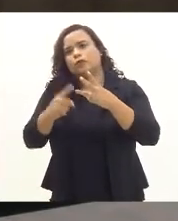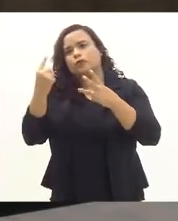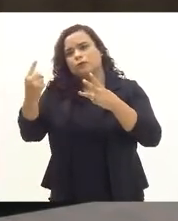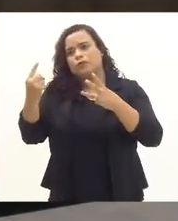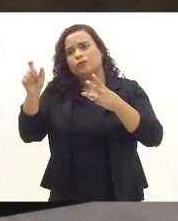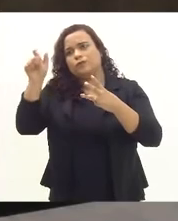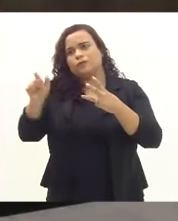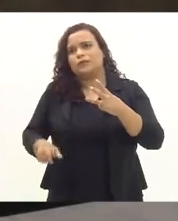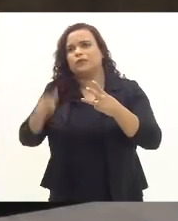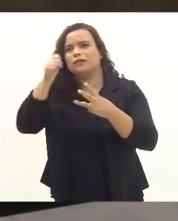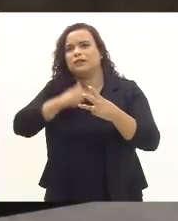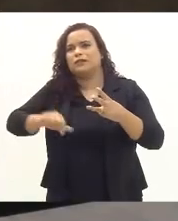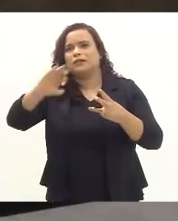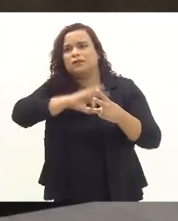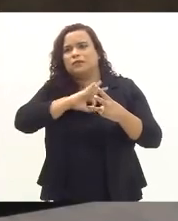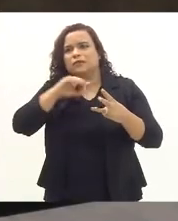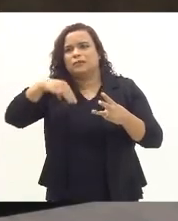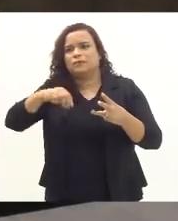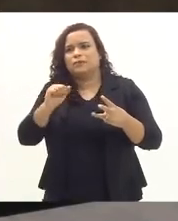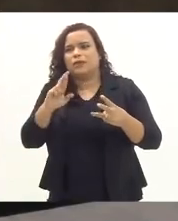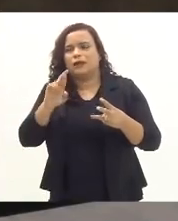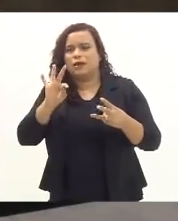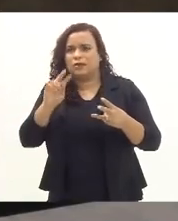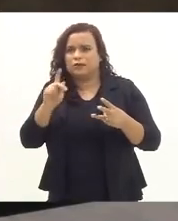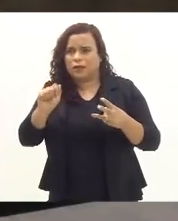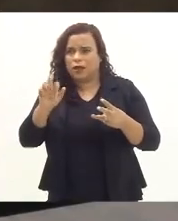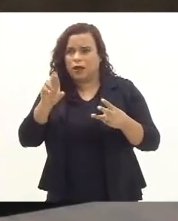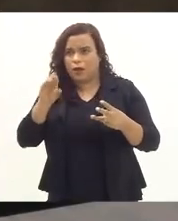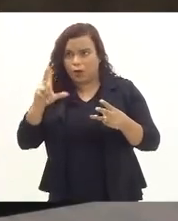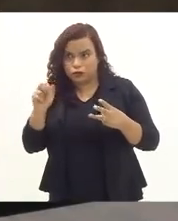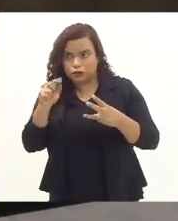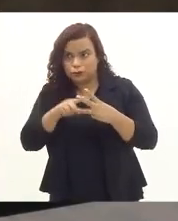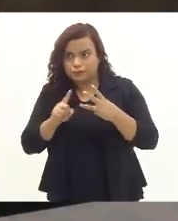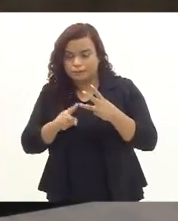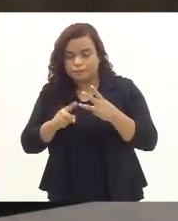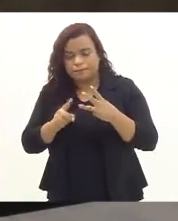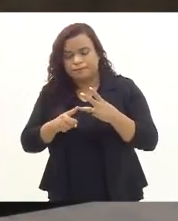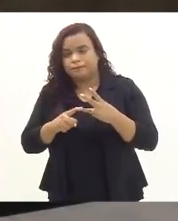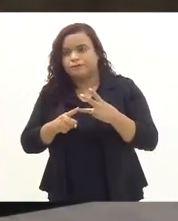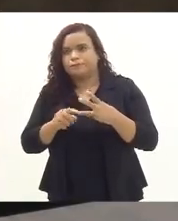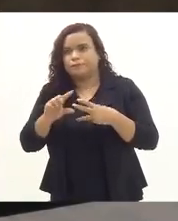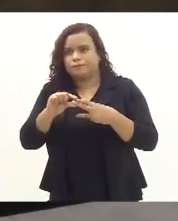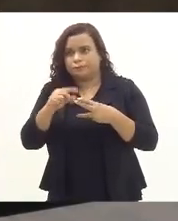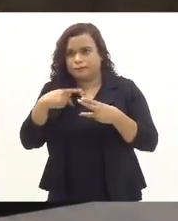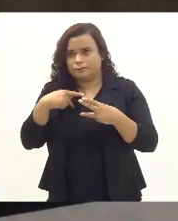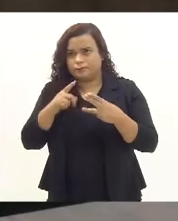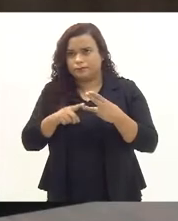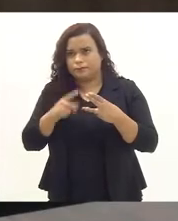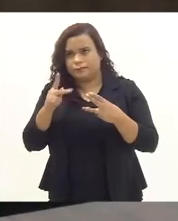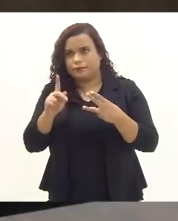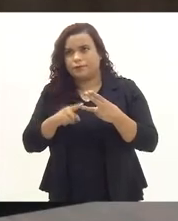deputada Martha Rocha mas numa reunião conciliatória